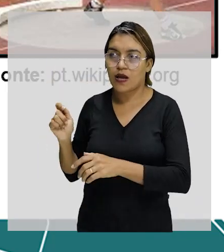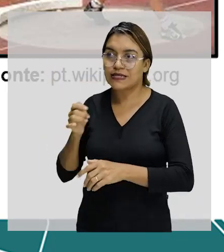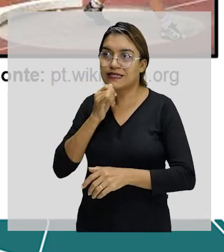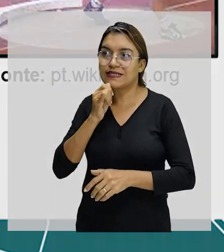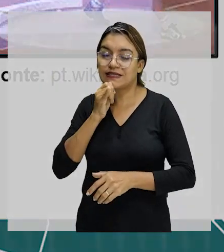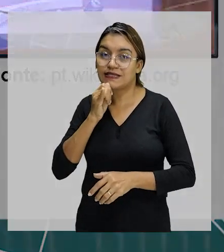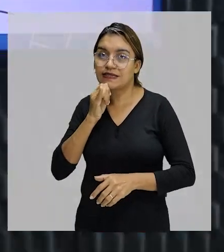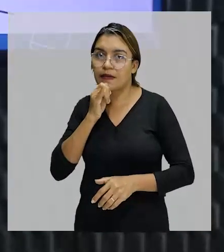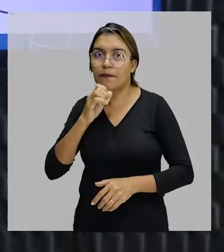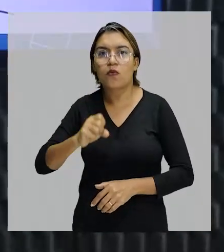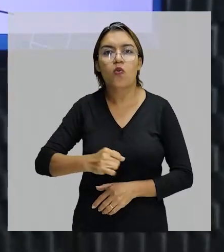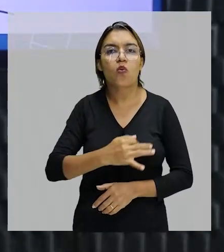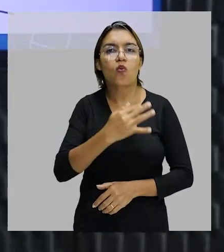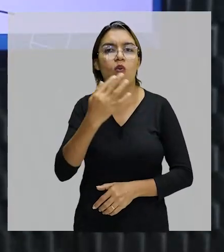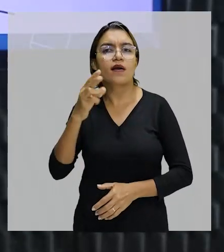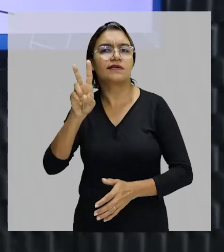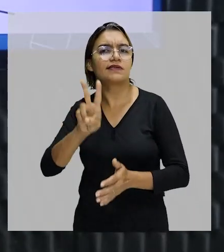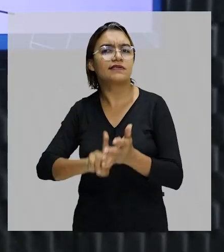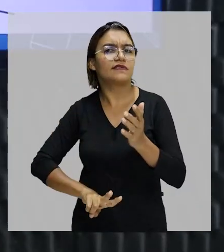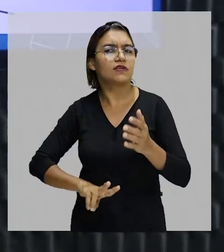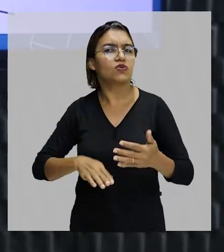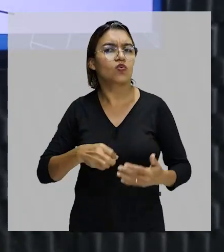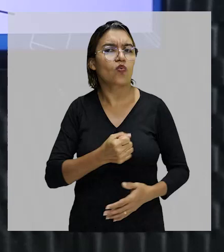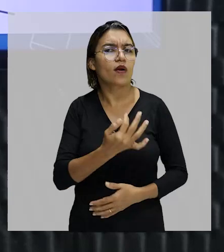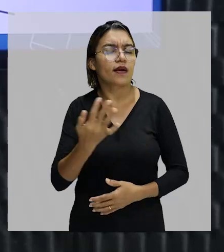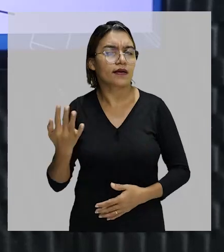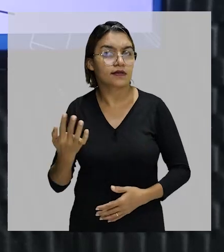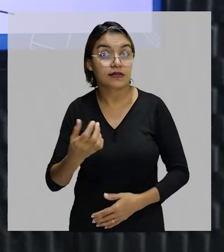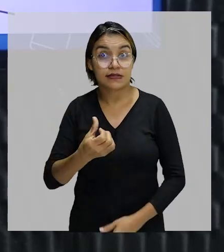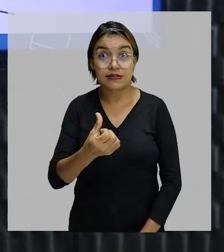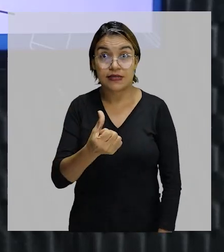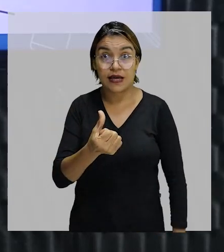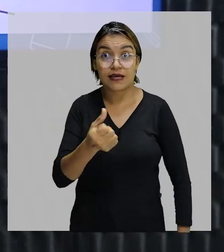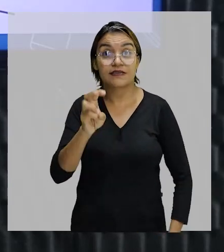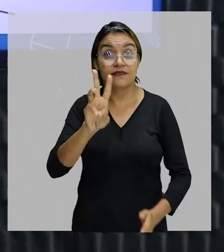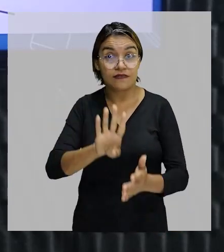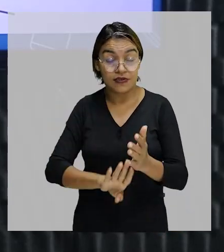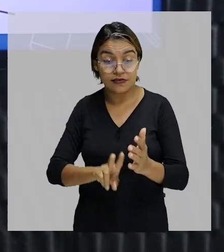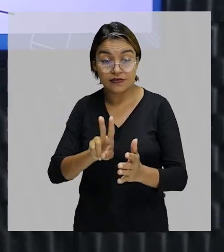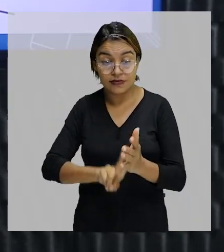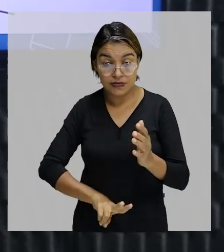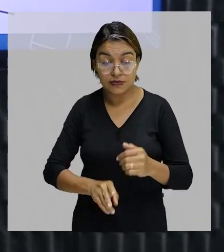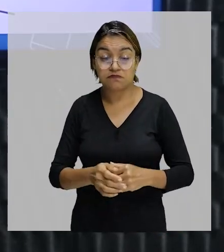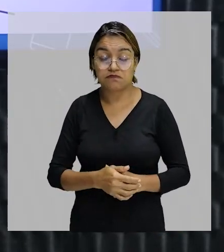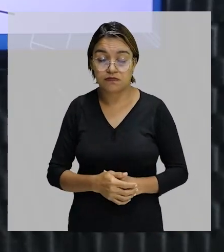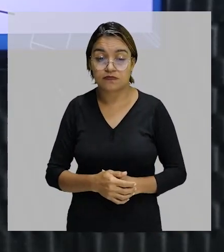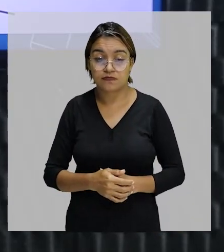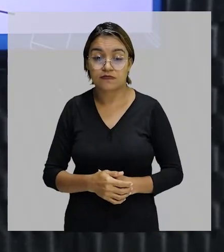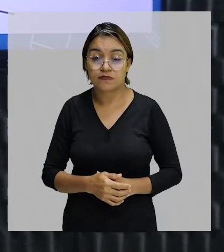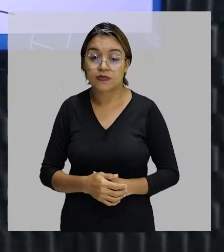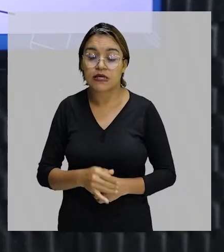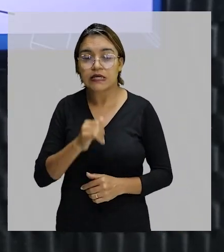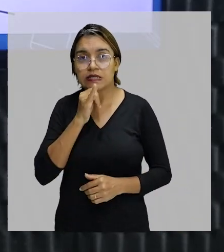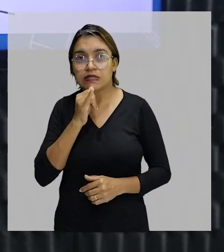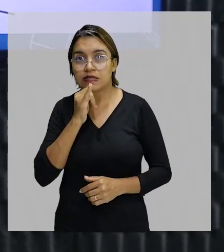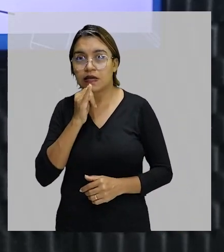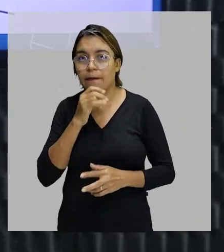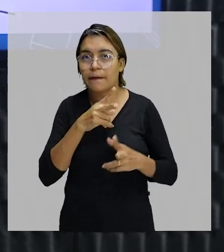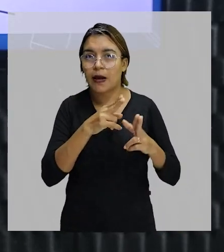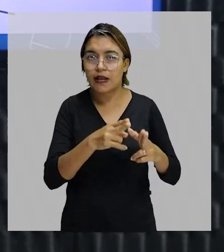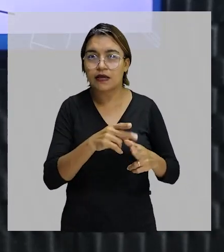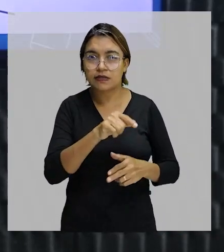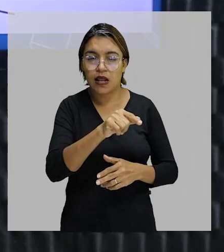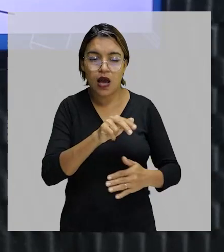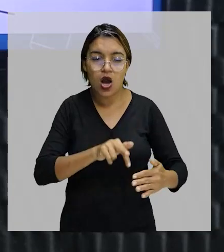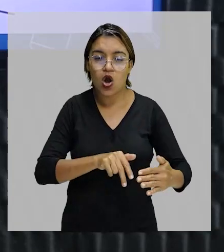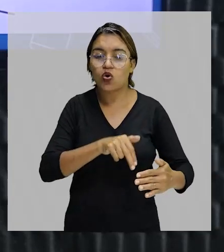área. Quantos arremessos podem ser realizados, professor? 6 arremessos. A mesma lógica do salto.